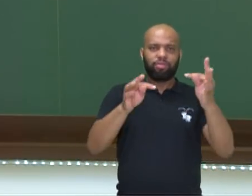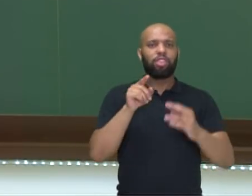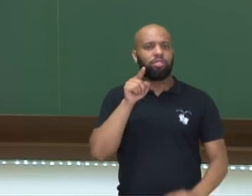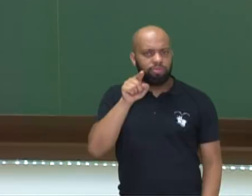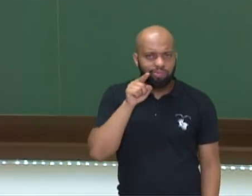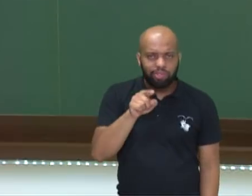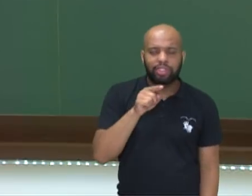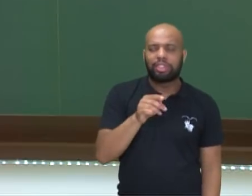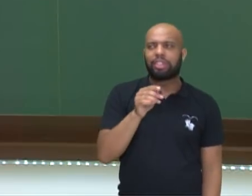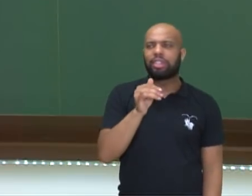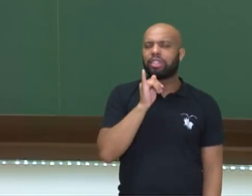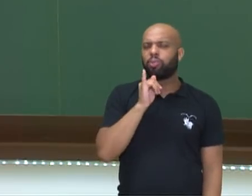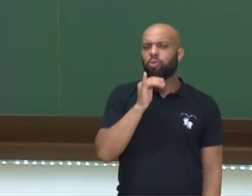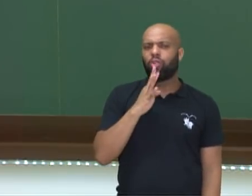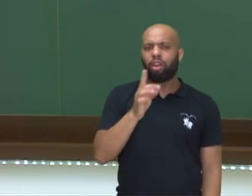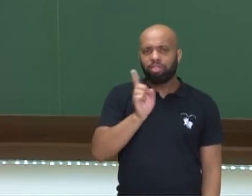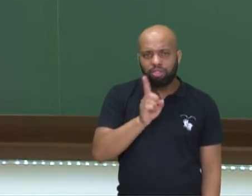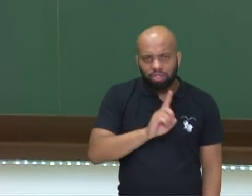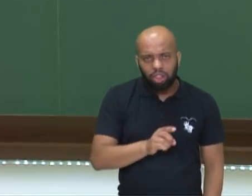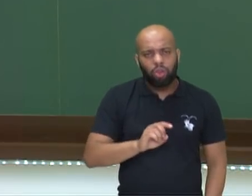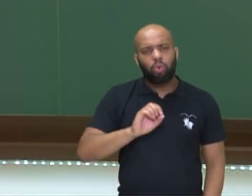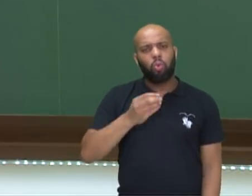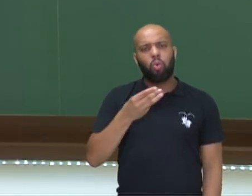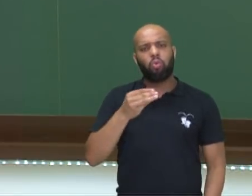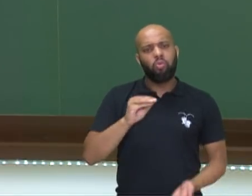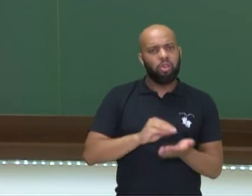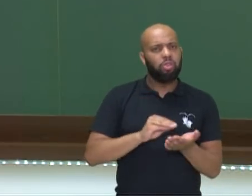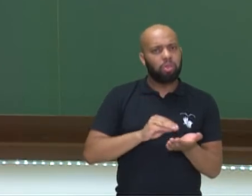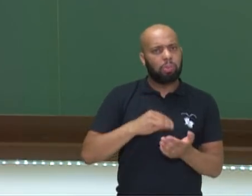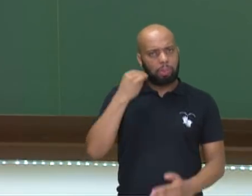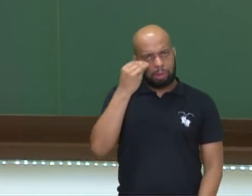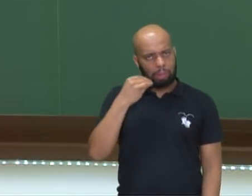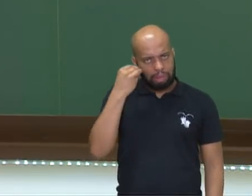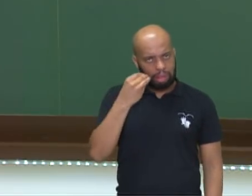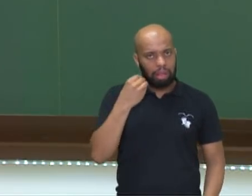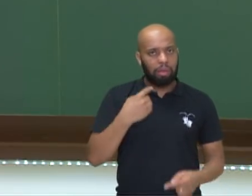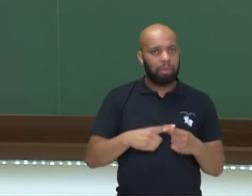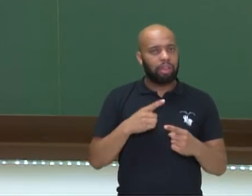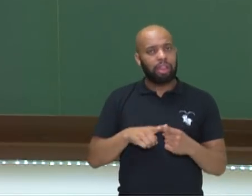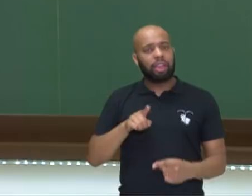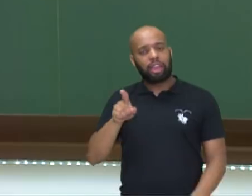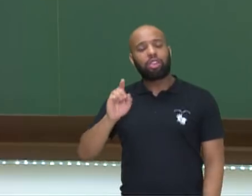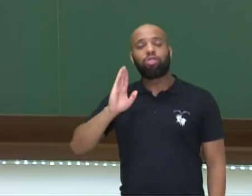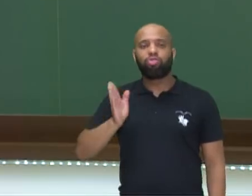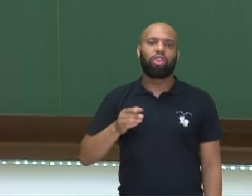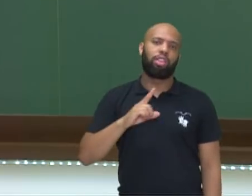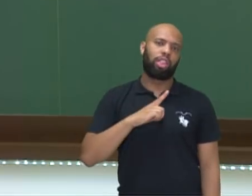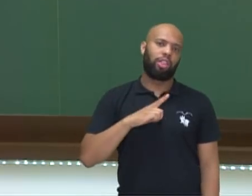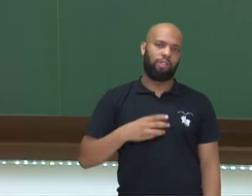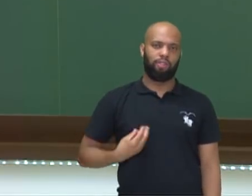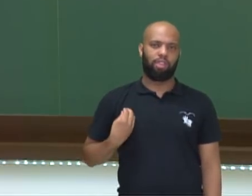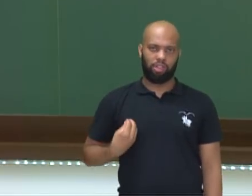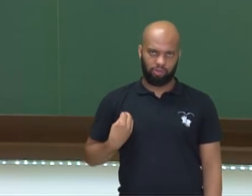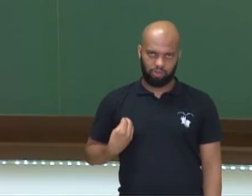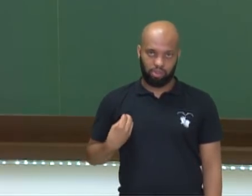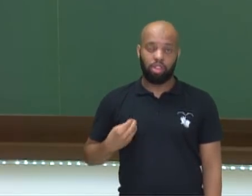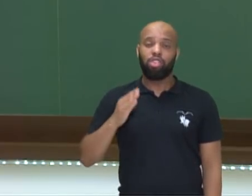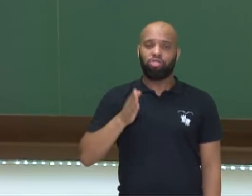você nem conhecesse ou já tenha experimentado, né? São equipamentos que já existem, que já estão